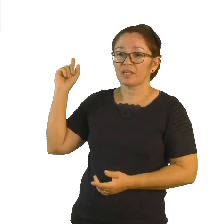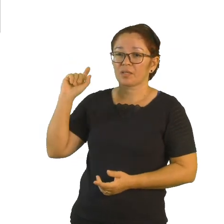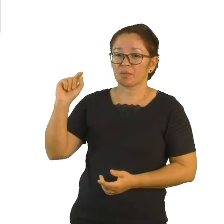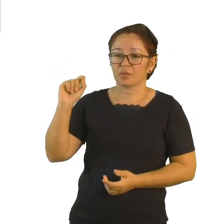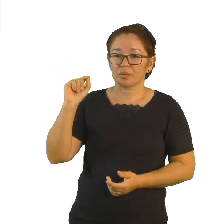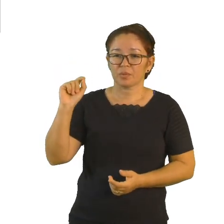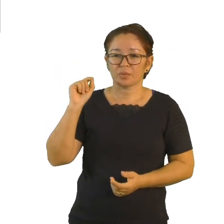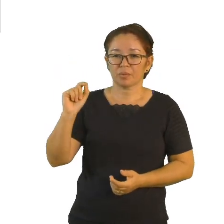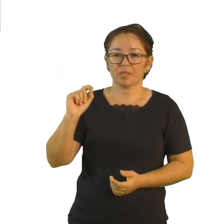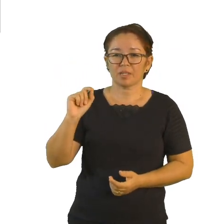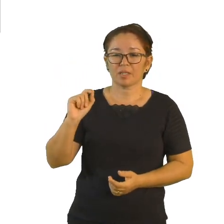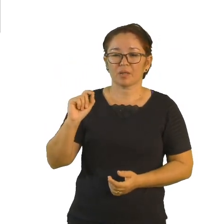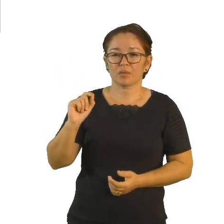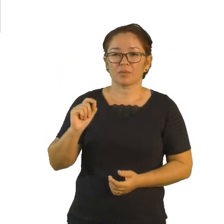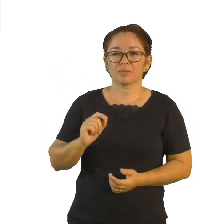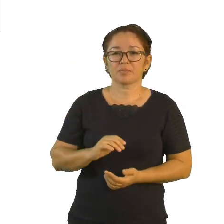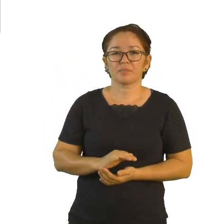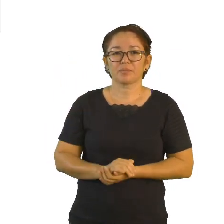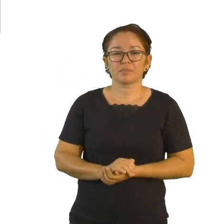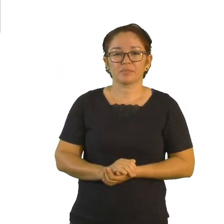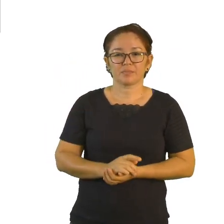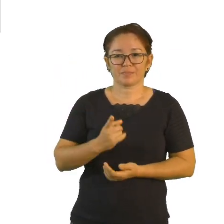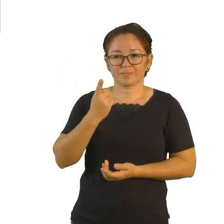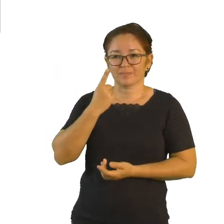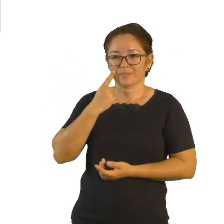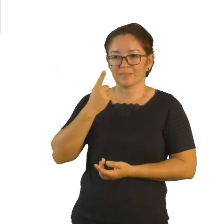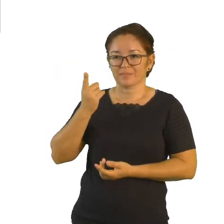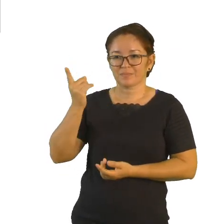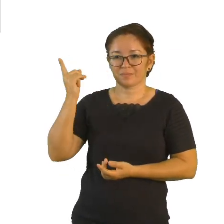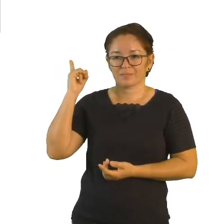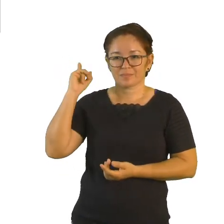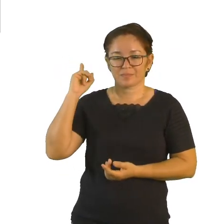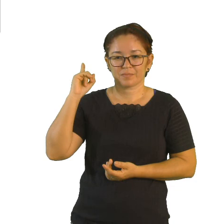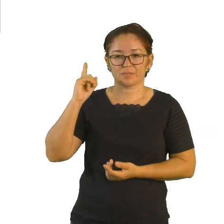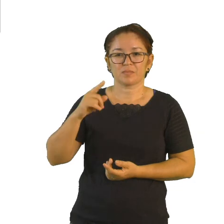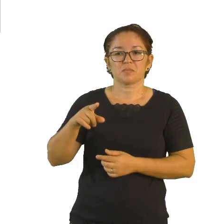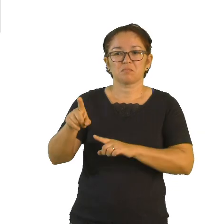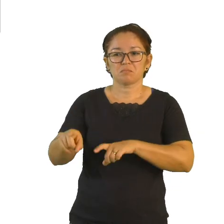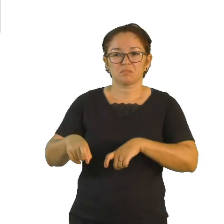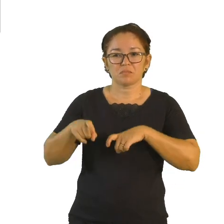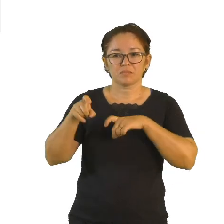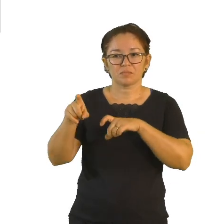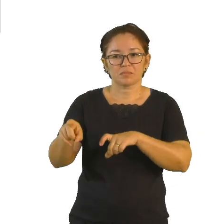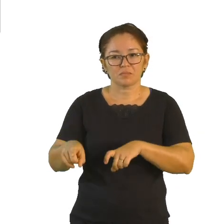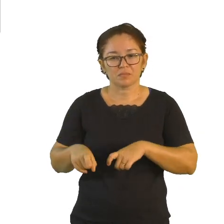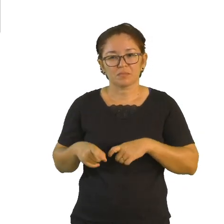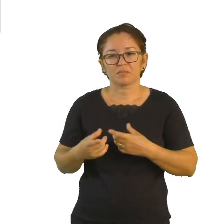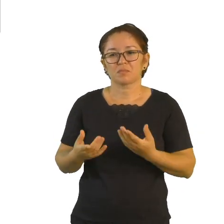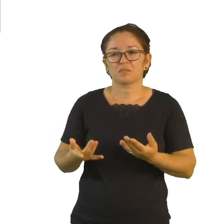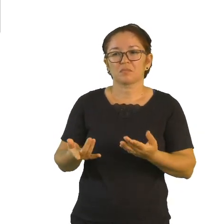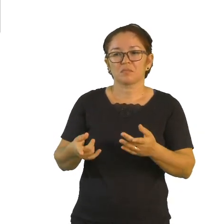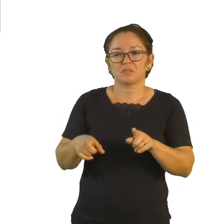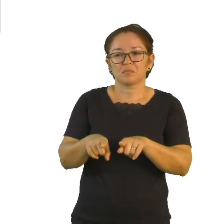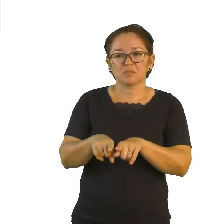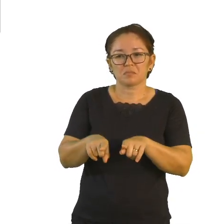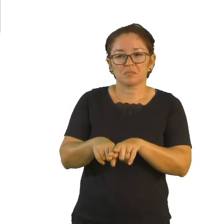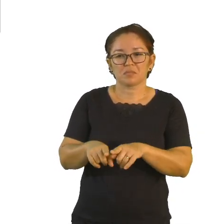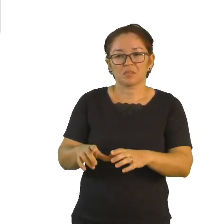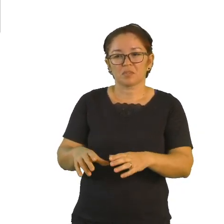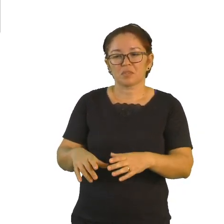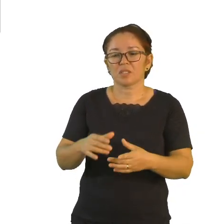na agropecuária. Esse gráfico é um gráfico de pizza. Então, a maior parcela de